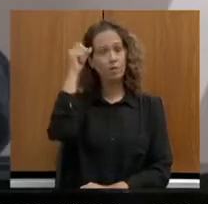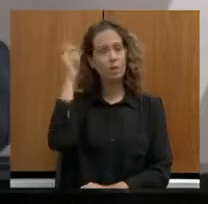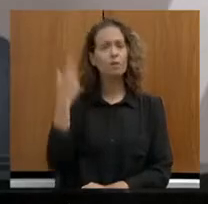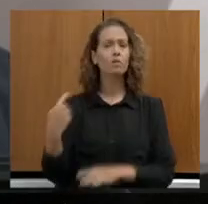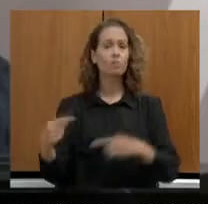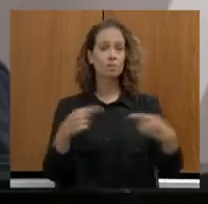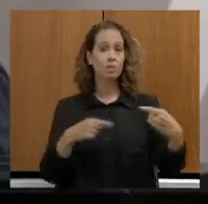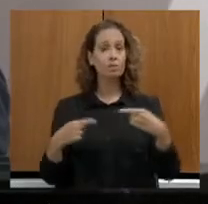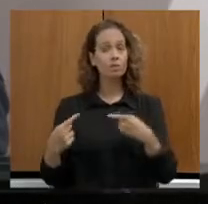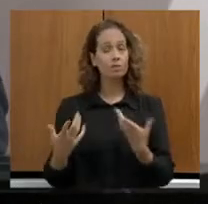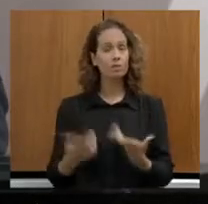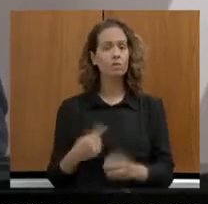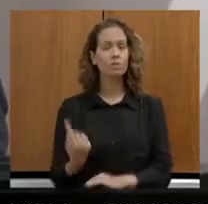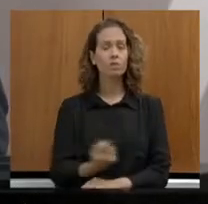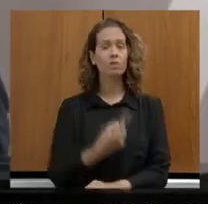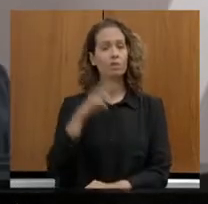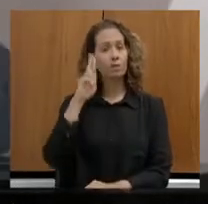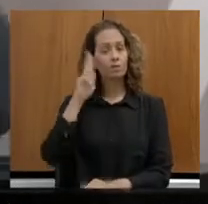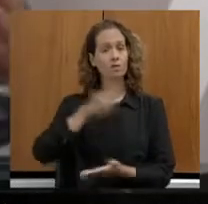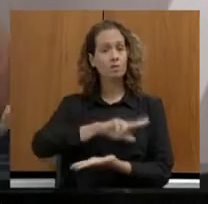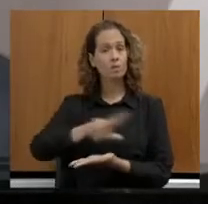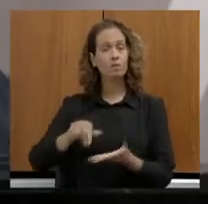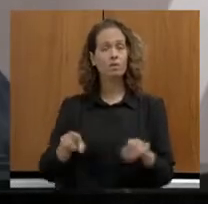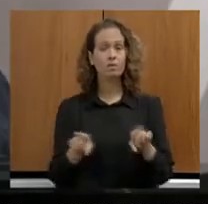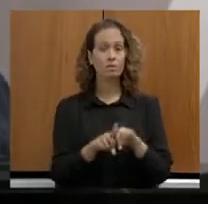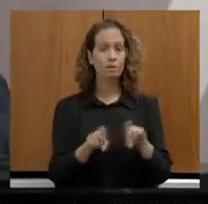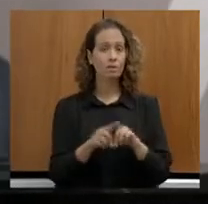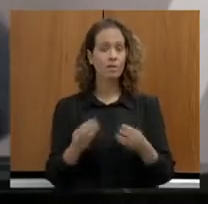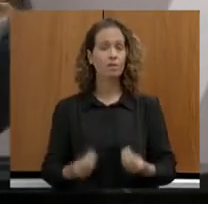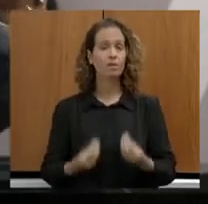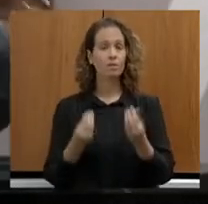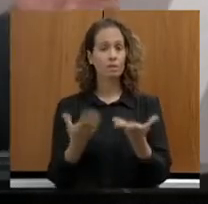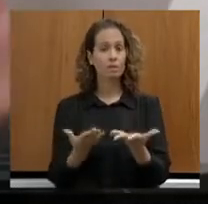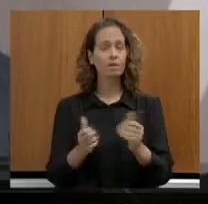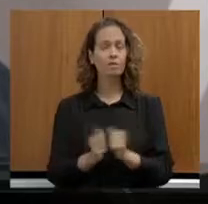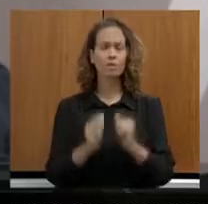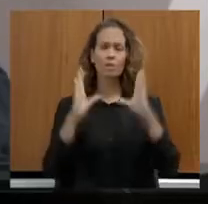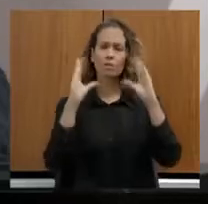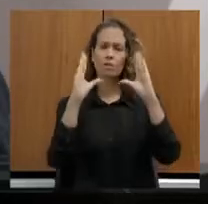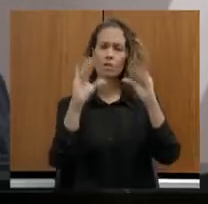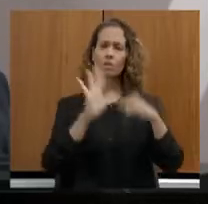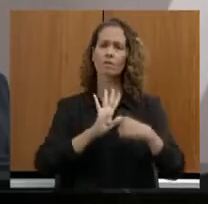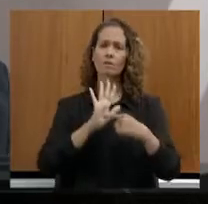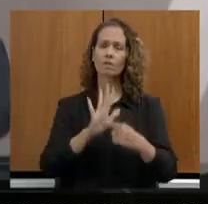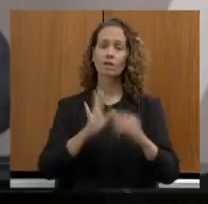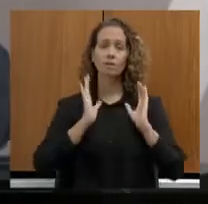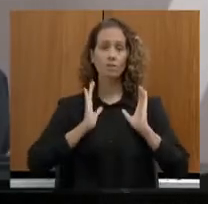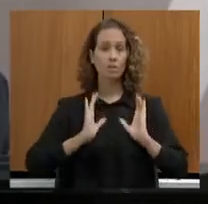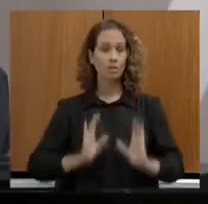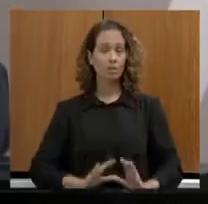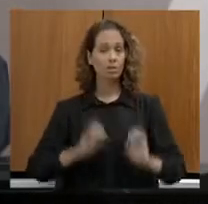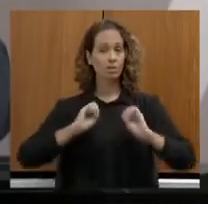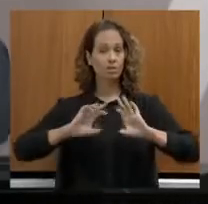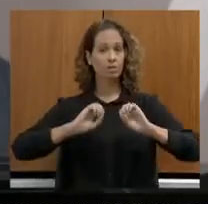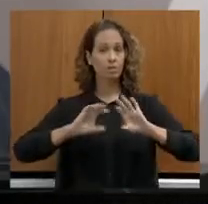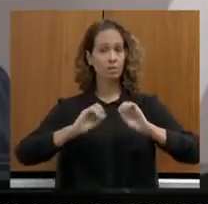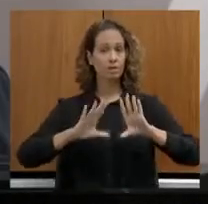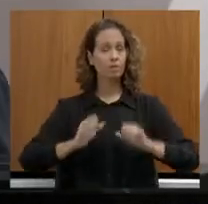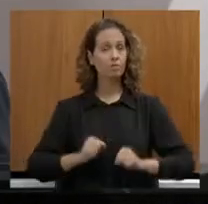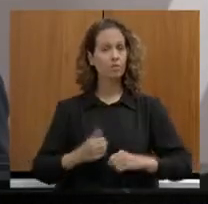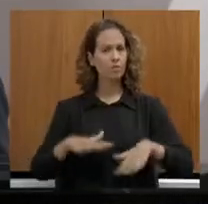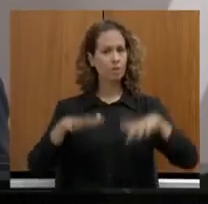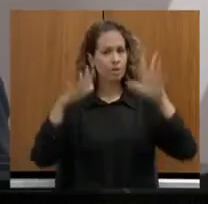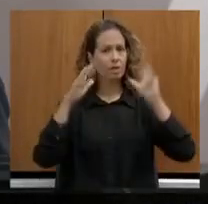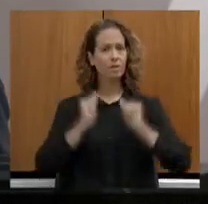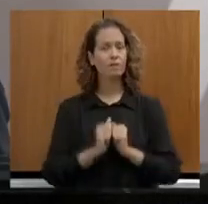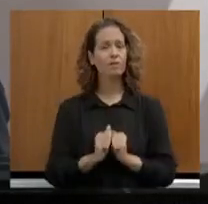faz nossos diretores enfim dando acima de tudo Uma tranquilidade do comportamento de uma educação de qualidade